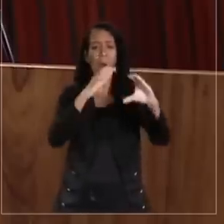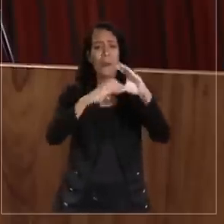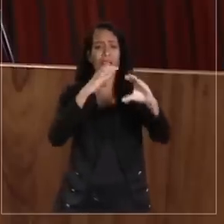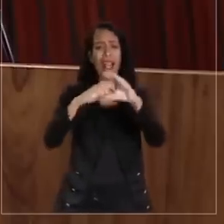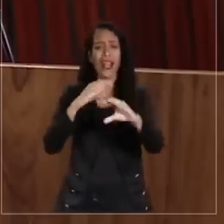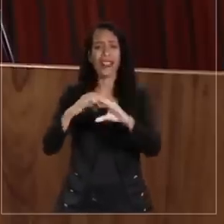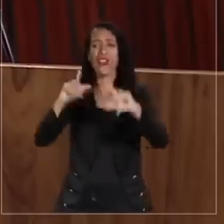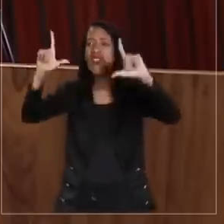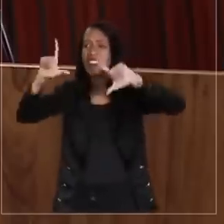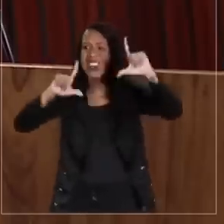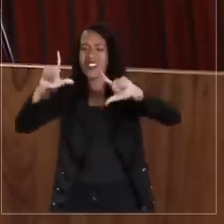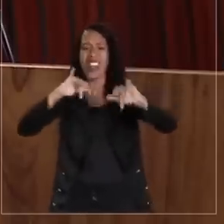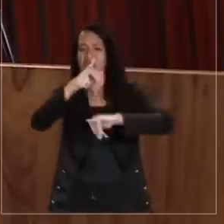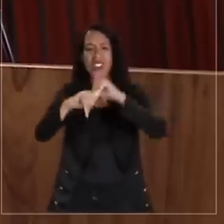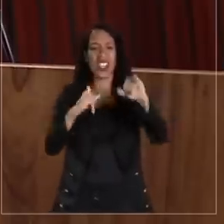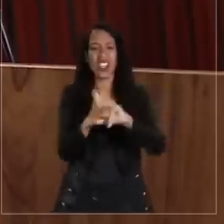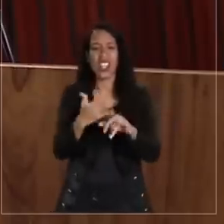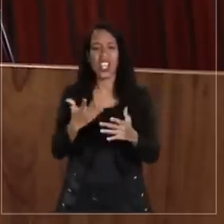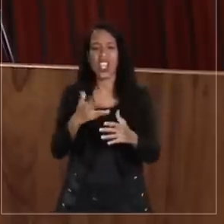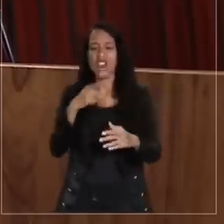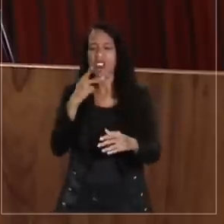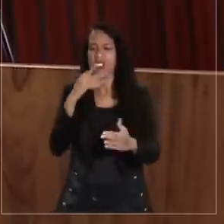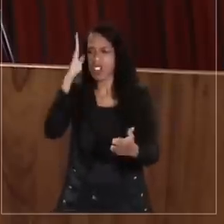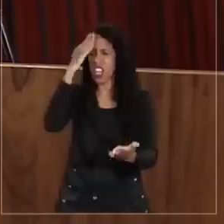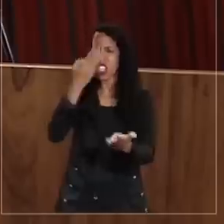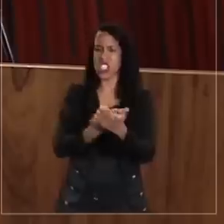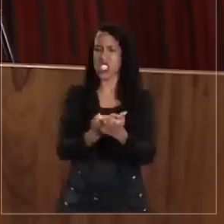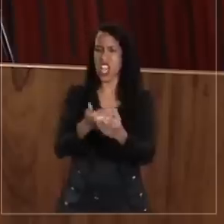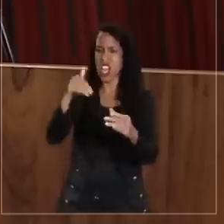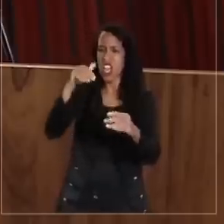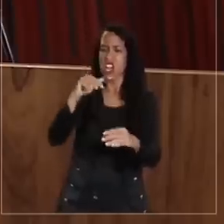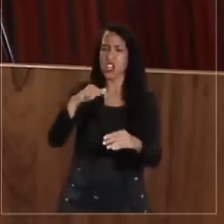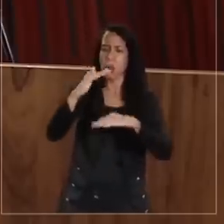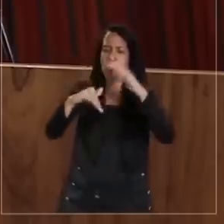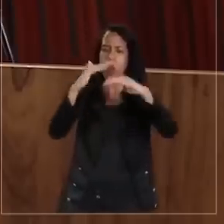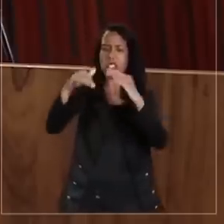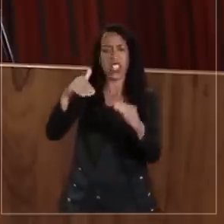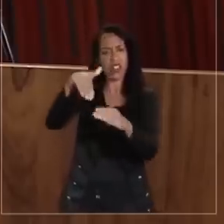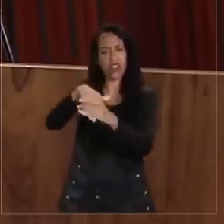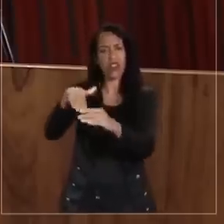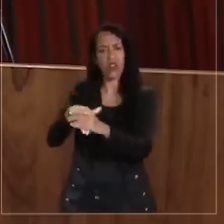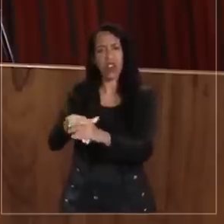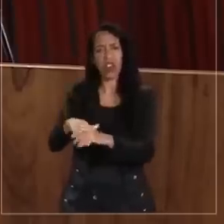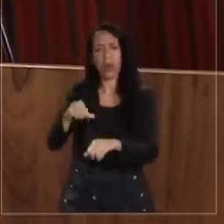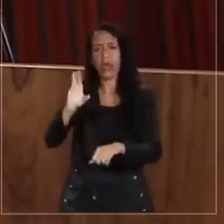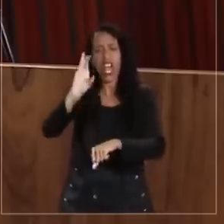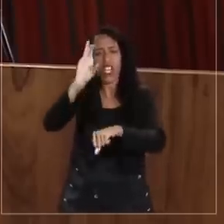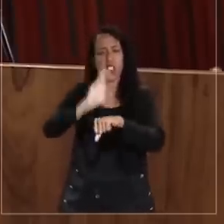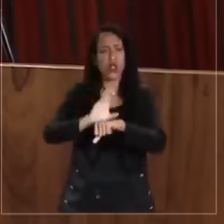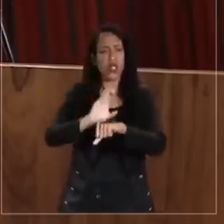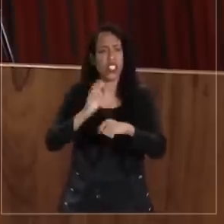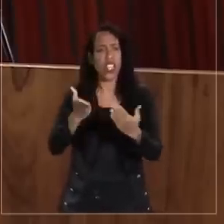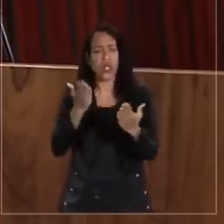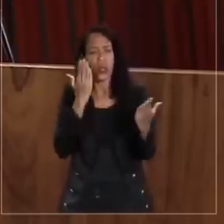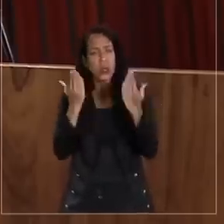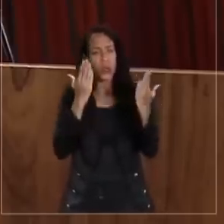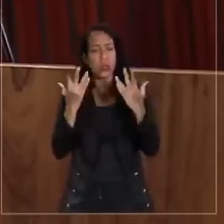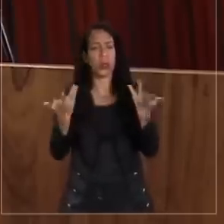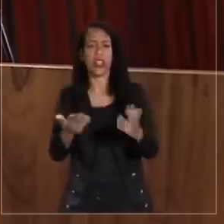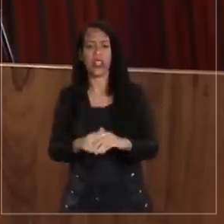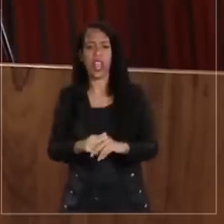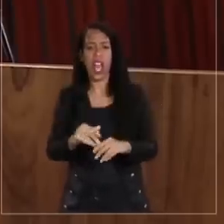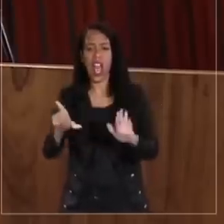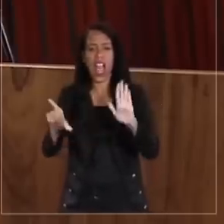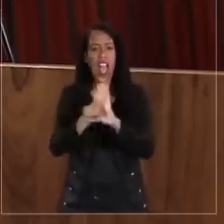a confiabilidade de um processo sem o qual nós não teríamos sequer o Estado de Direito, porque a Constituição não se sustentaria, presidente.